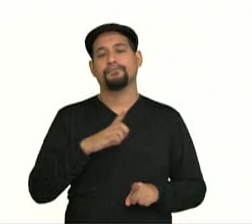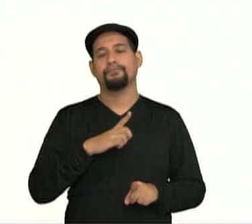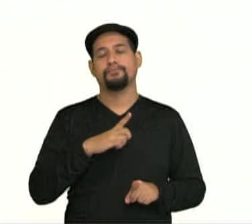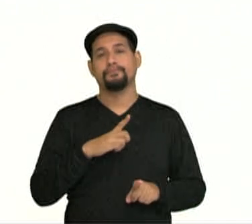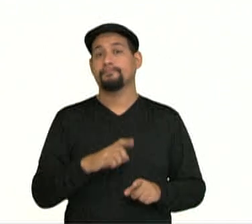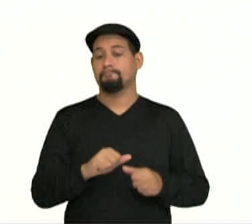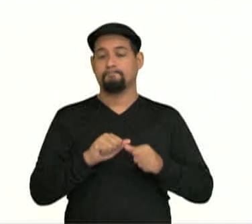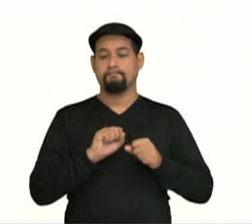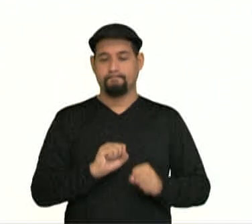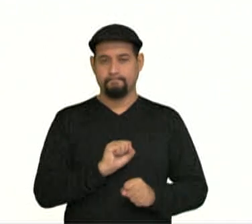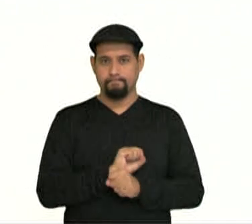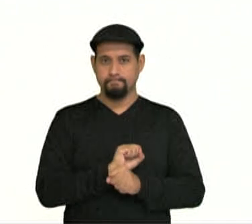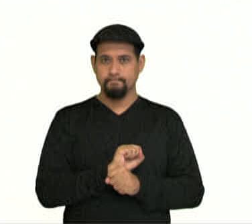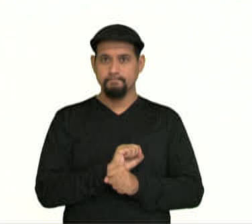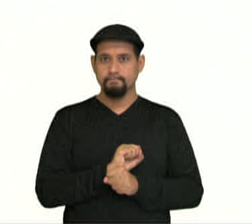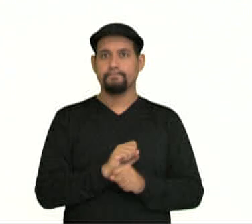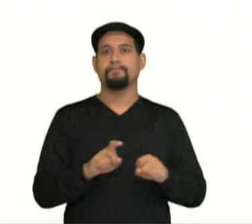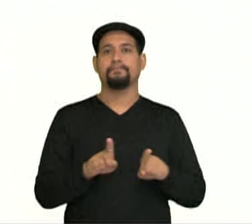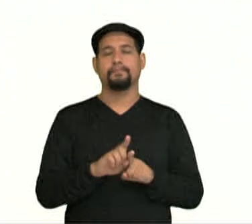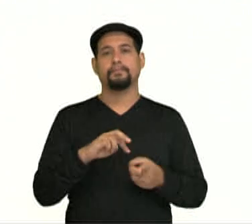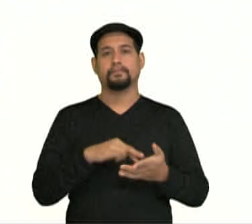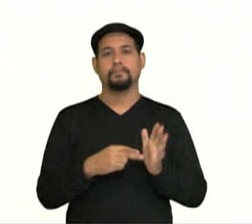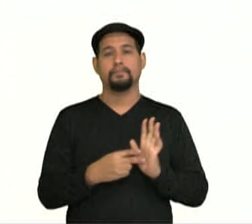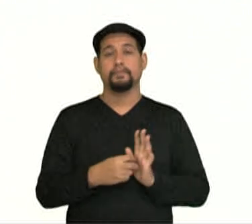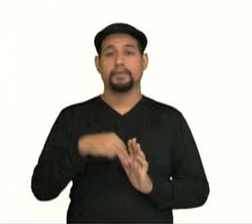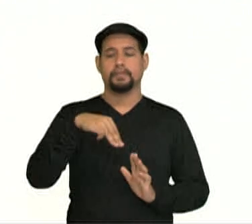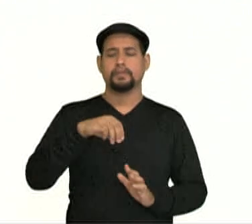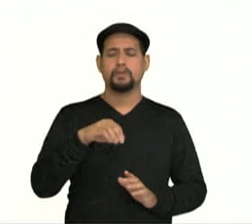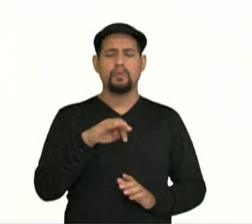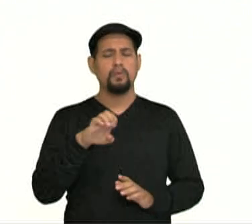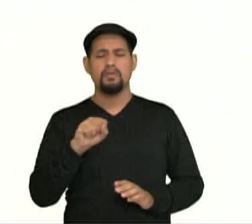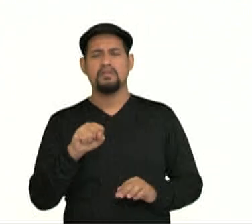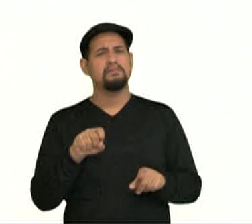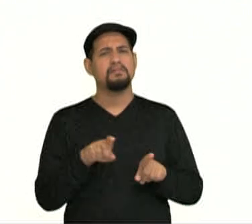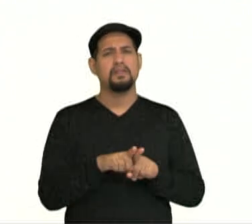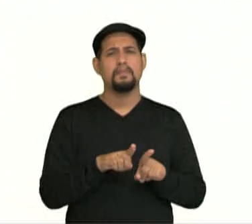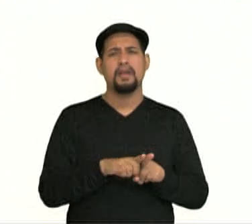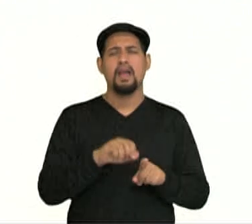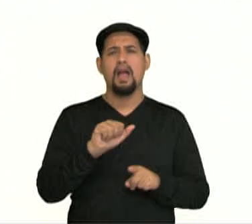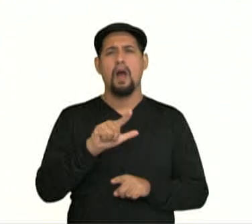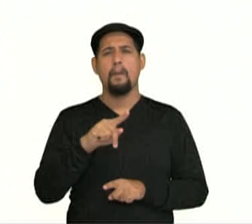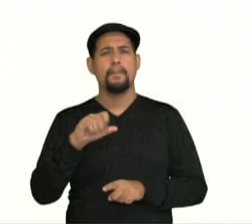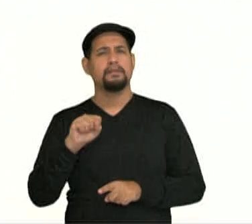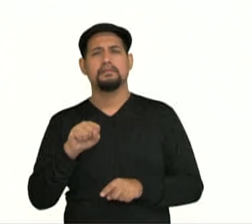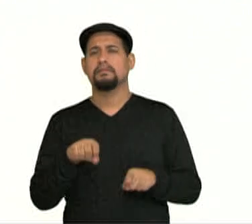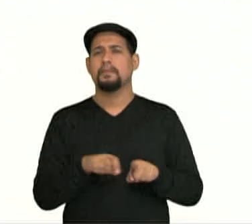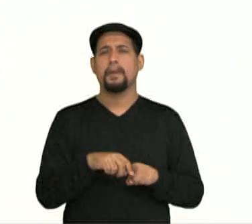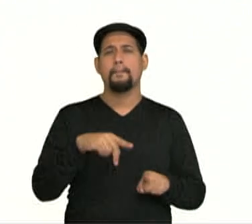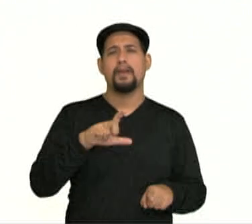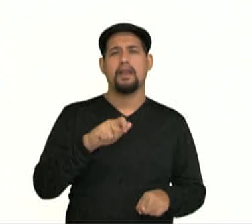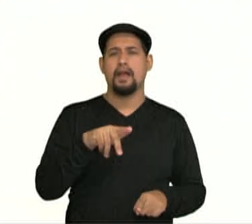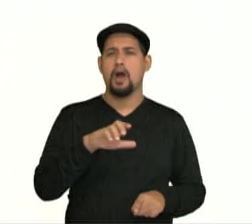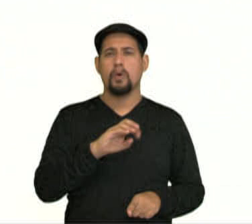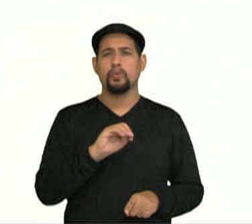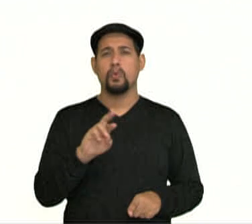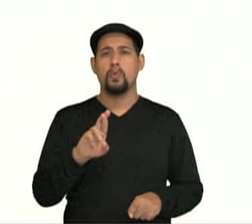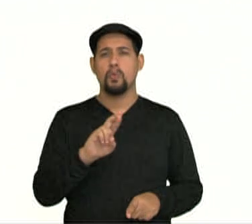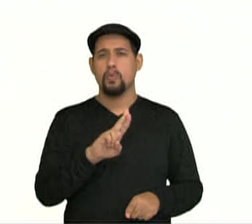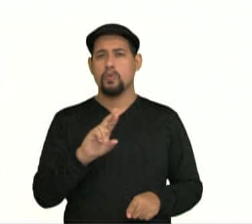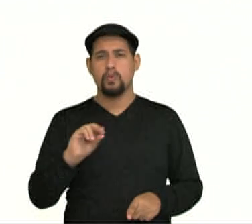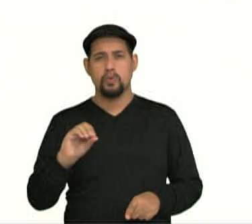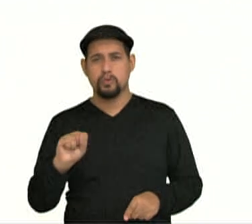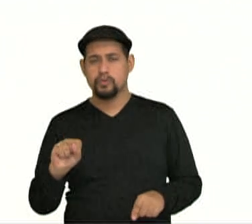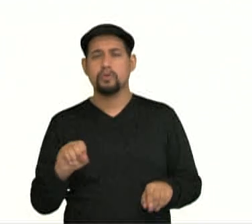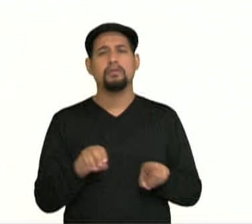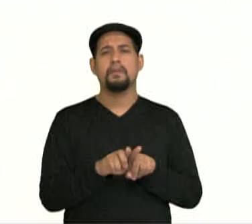estável. E as principais formações são Montes Urais, os Alpes da Escandinávia, Planalto Central russo, Planalto